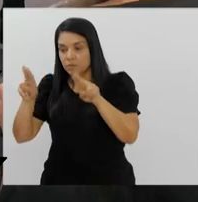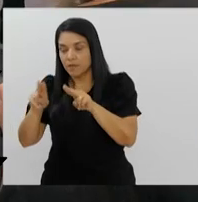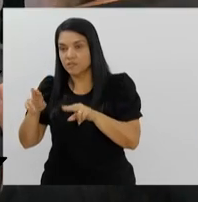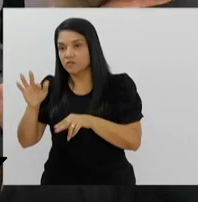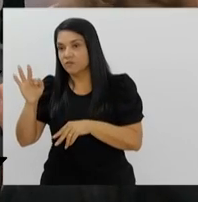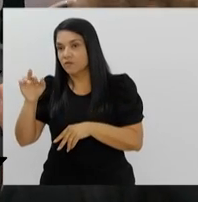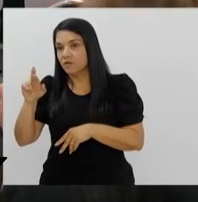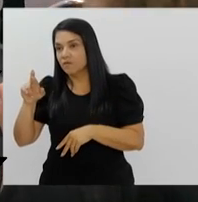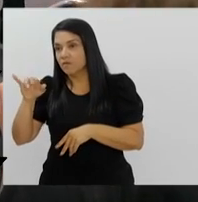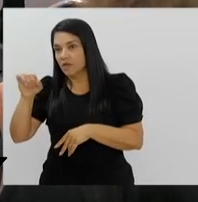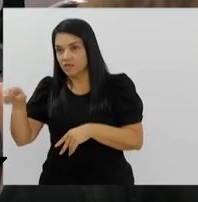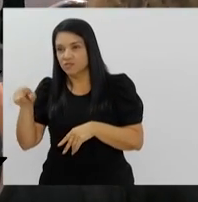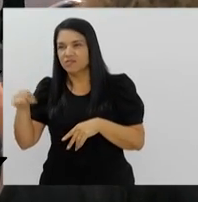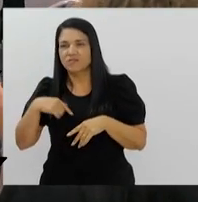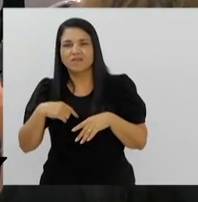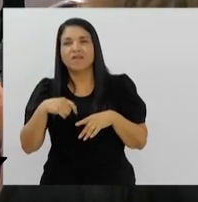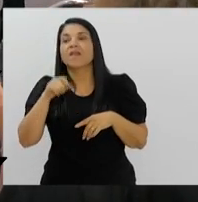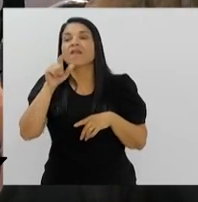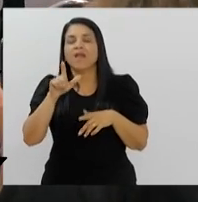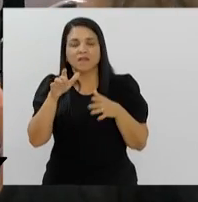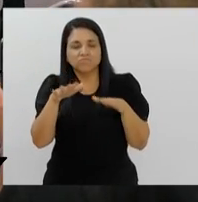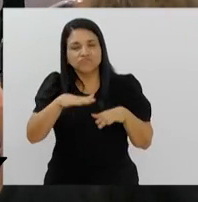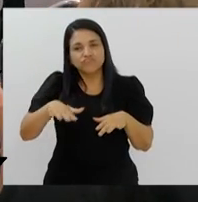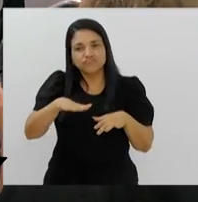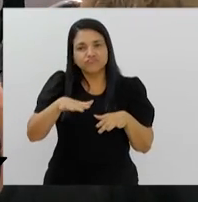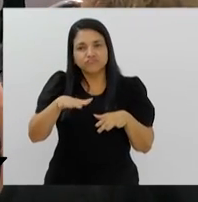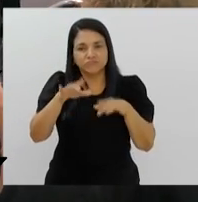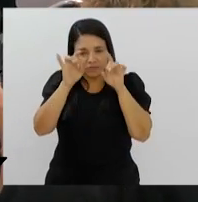alguma região específica pode